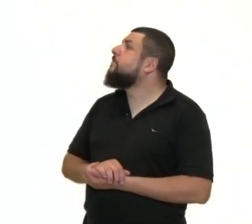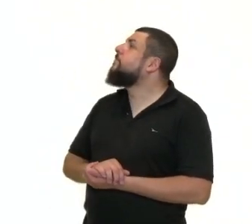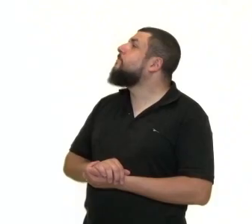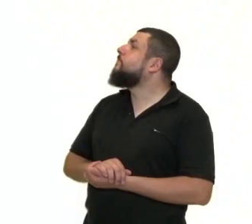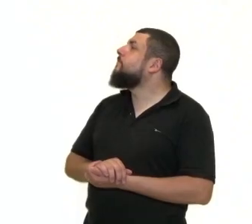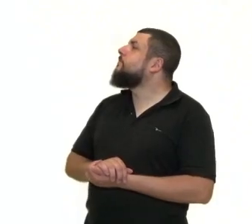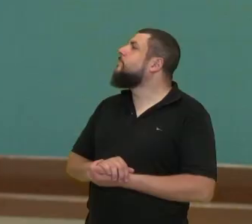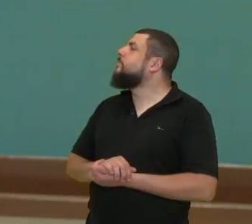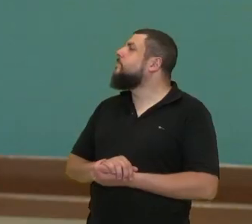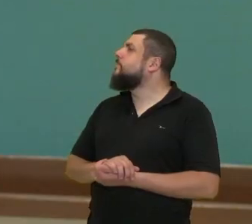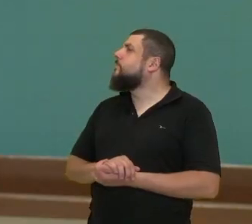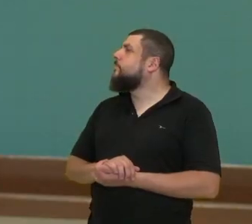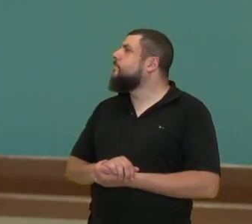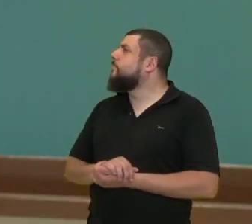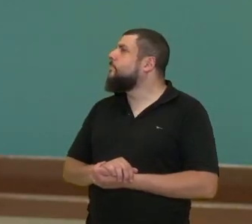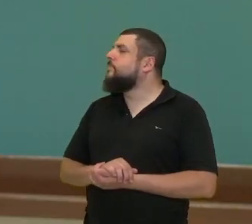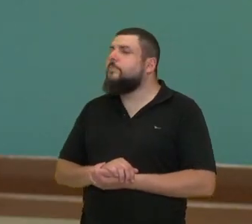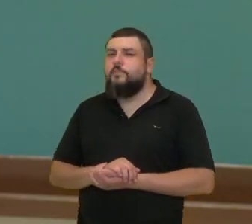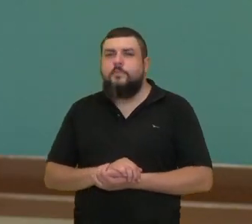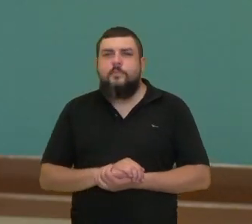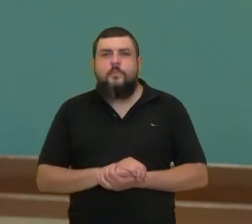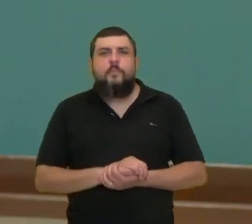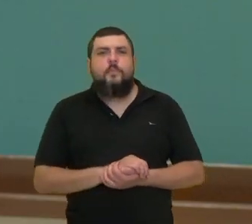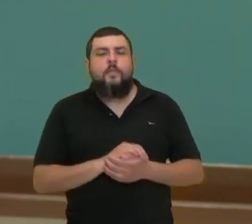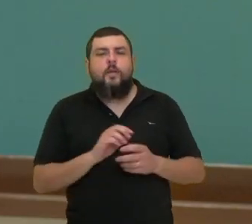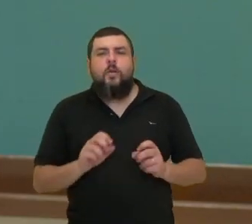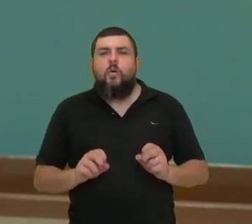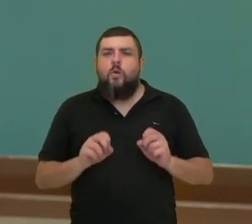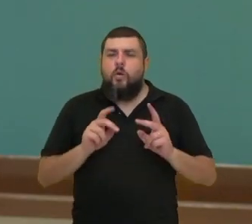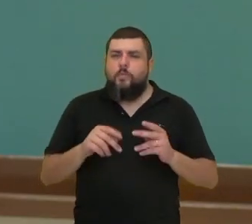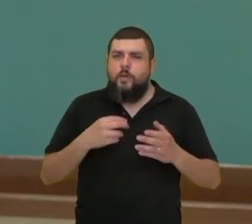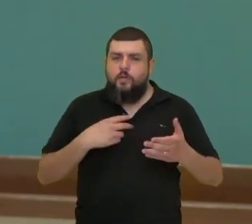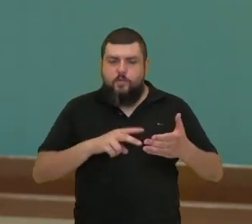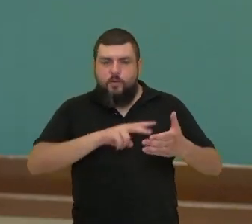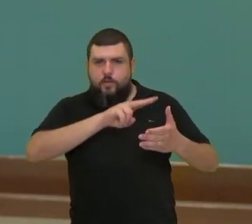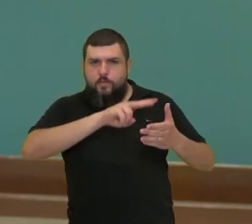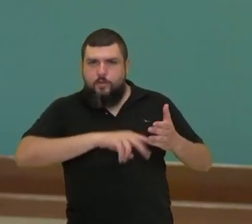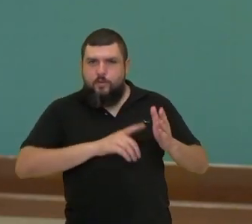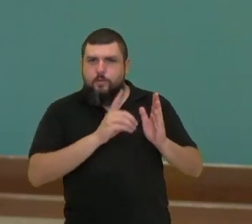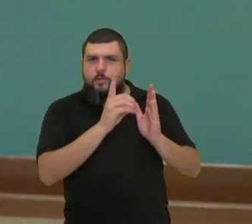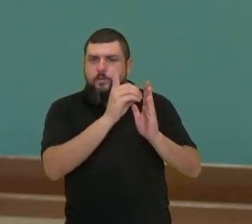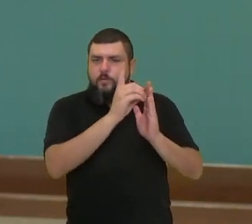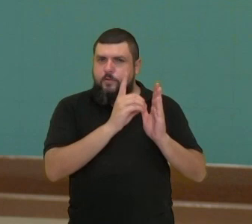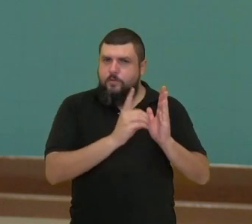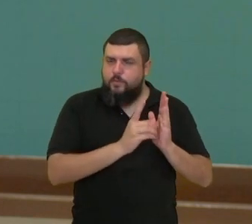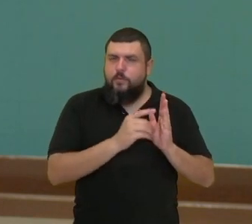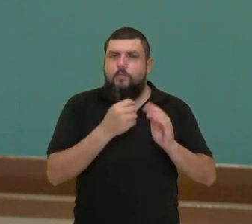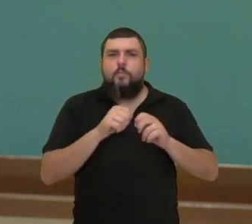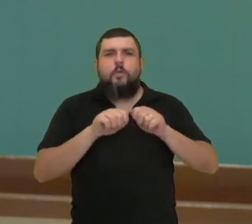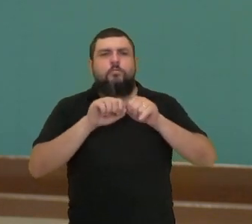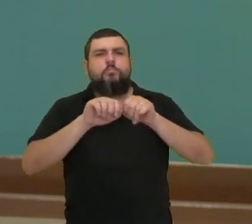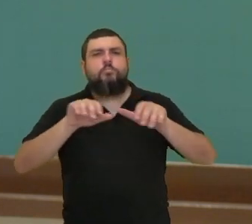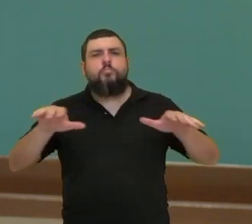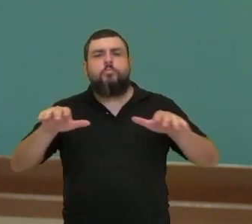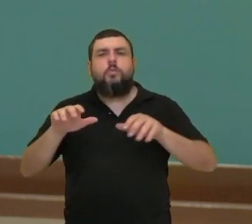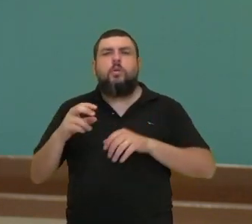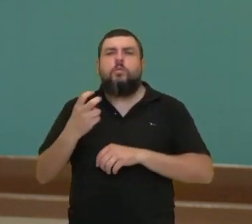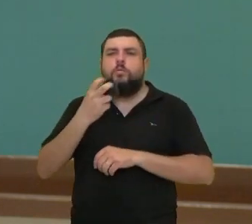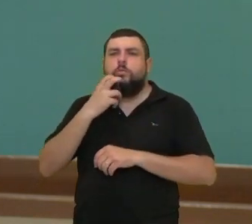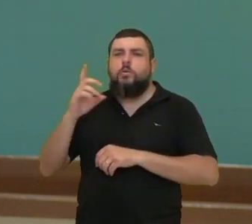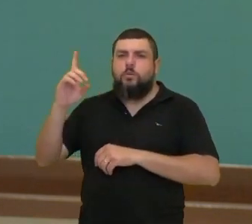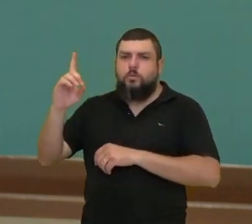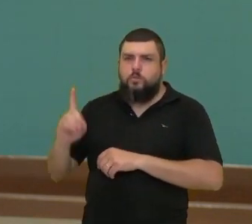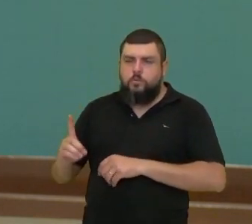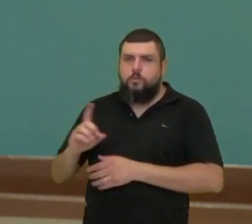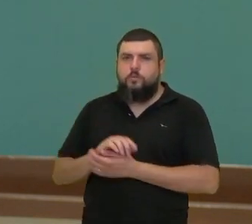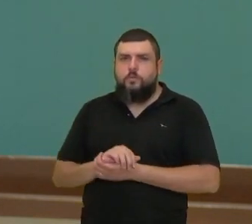você leu uma paráfrase. Nós lemos esse decreto que foi divulgado pelo Detran. Quem divulgou esse decreto,